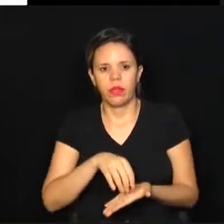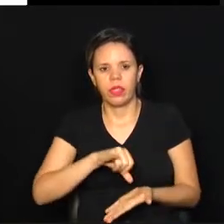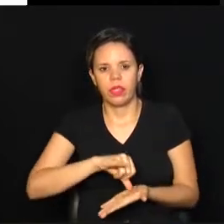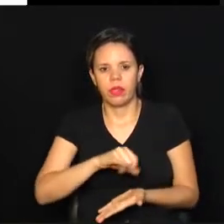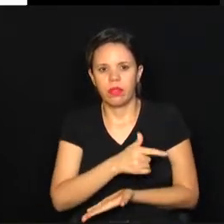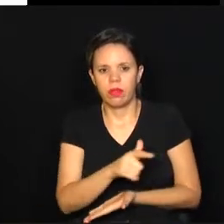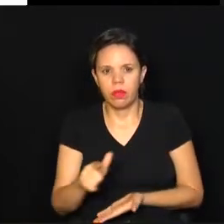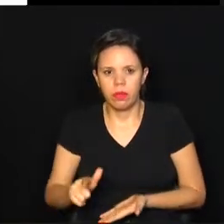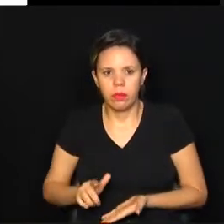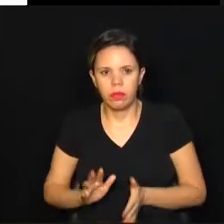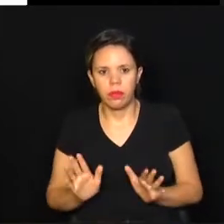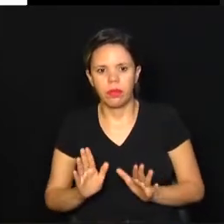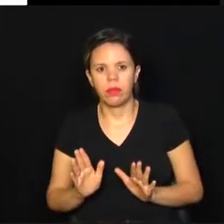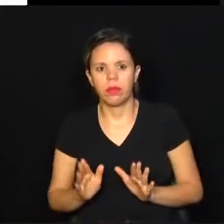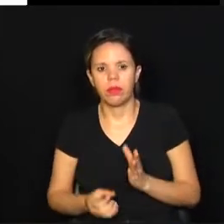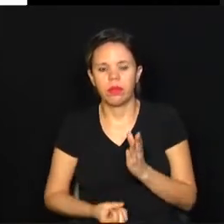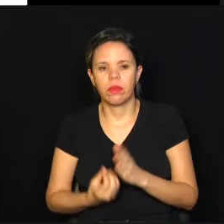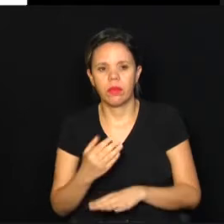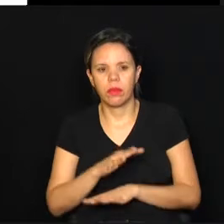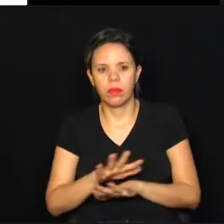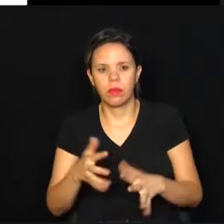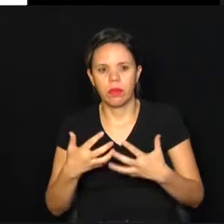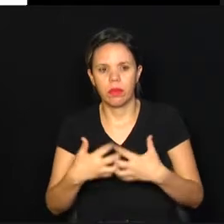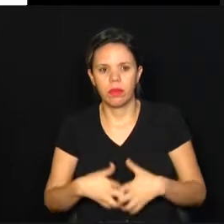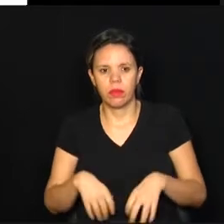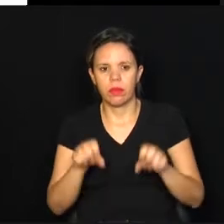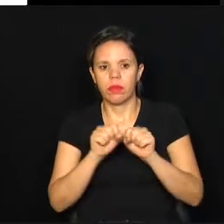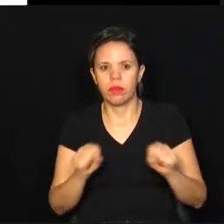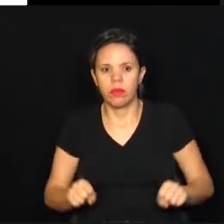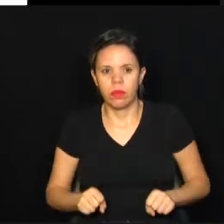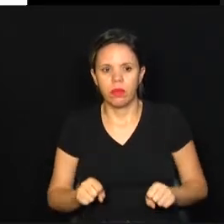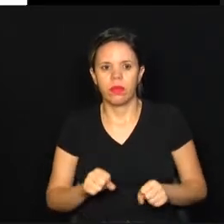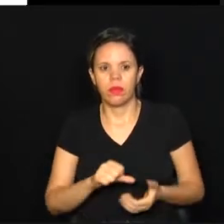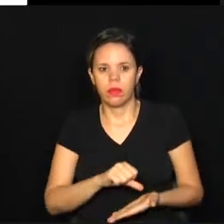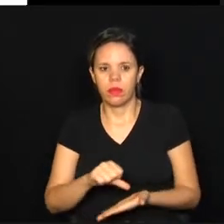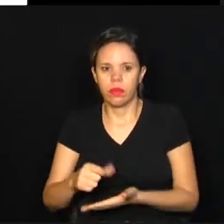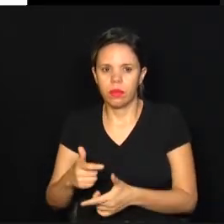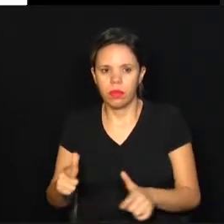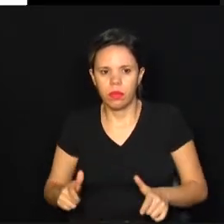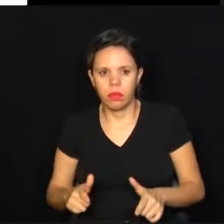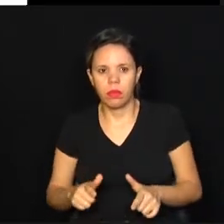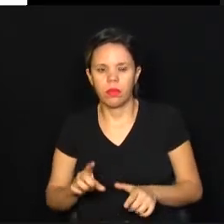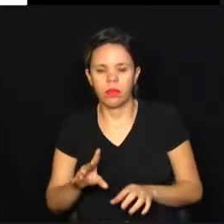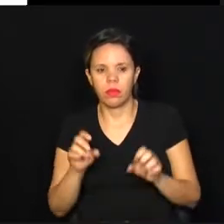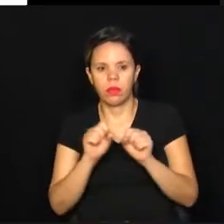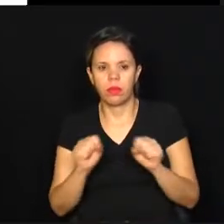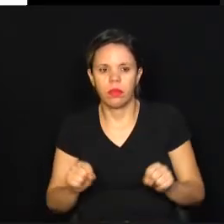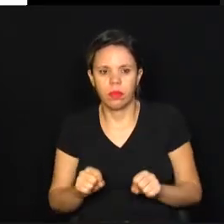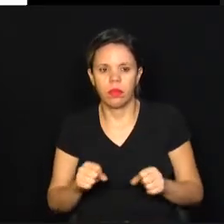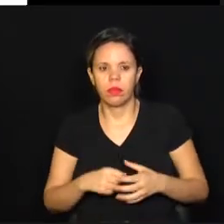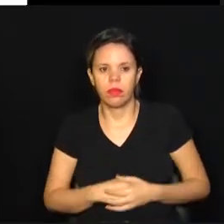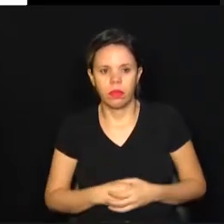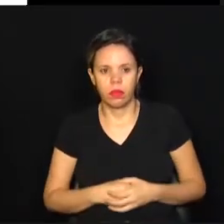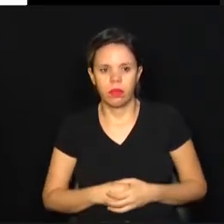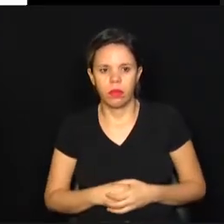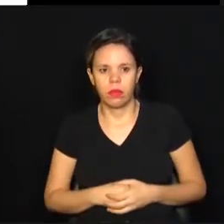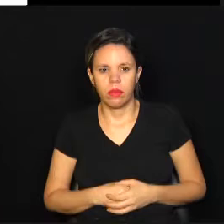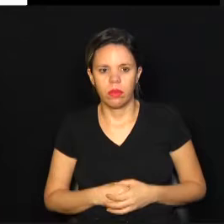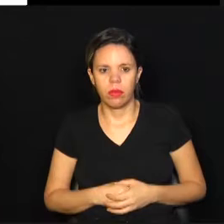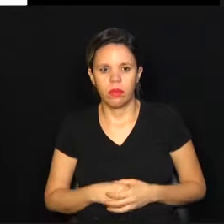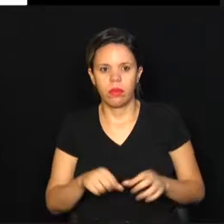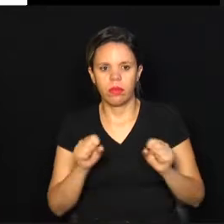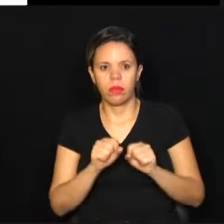não temos desenhado os sistemas perimetrais, a gente tem só os sistemas radiais. E os